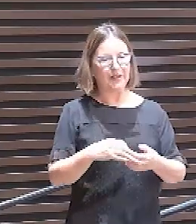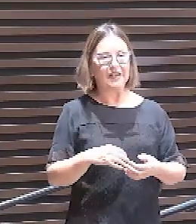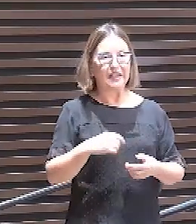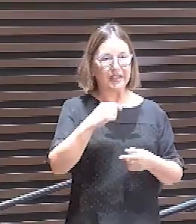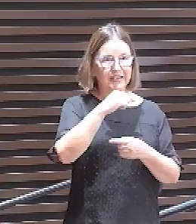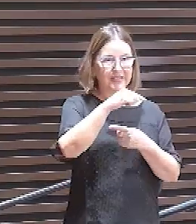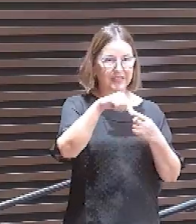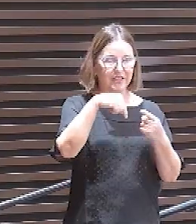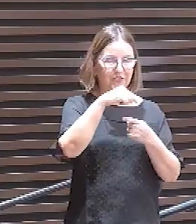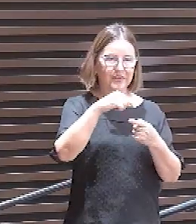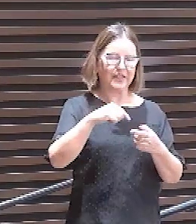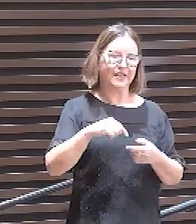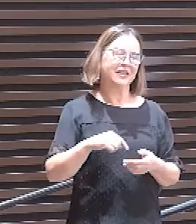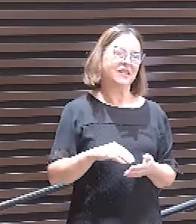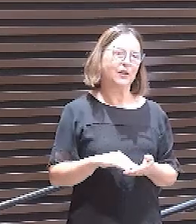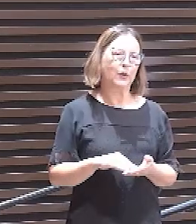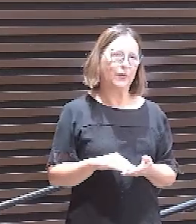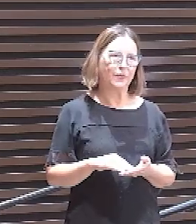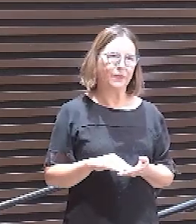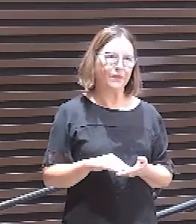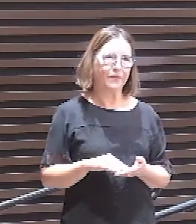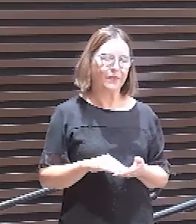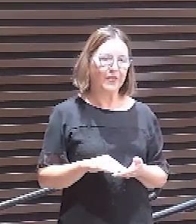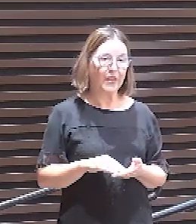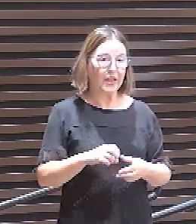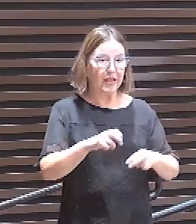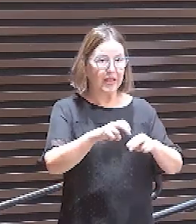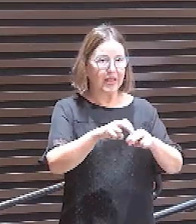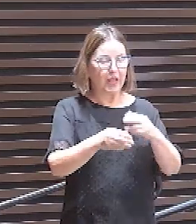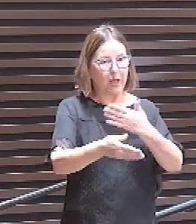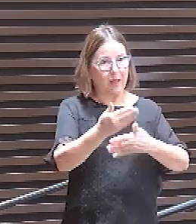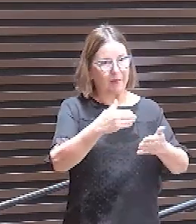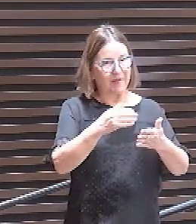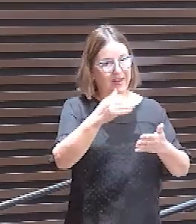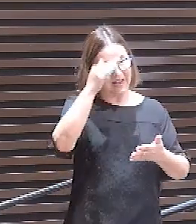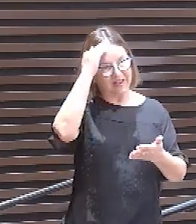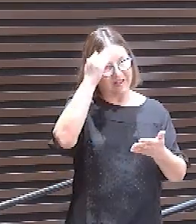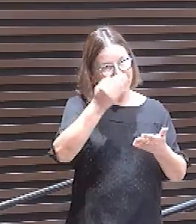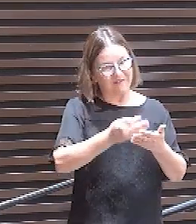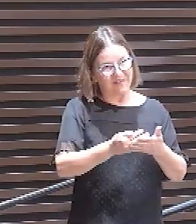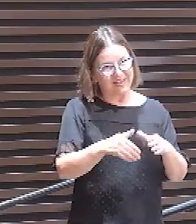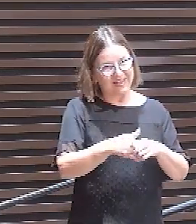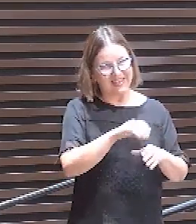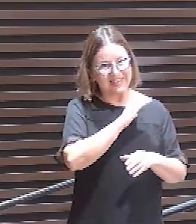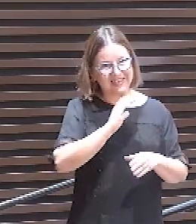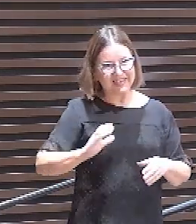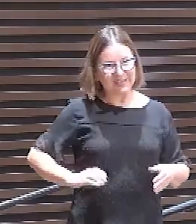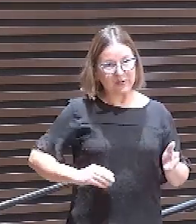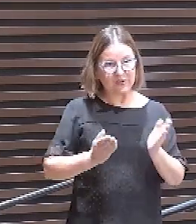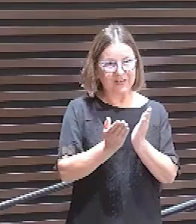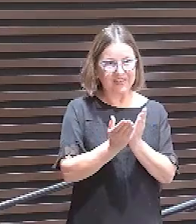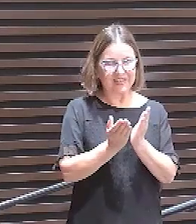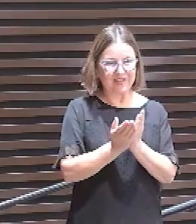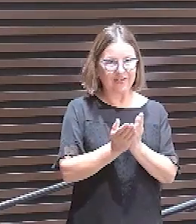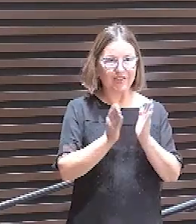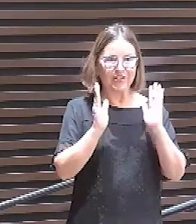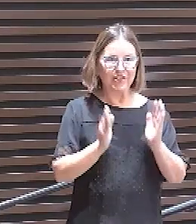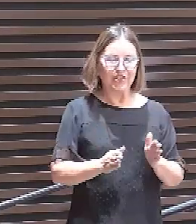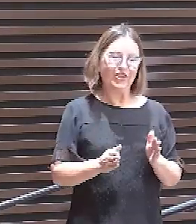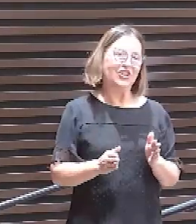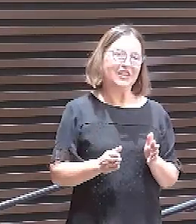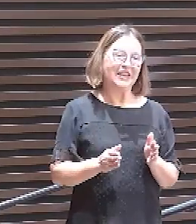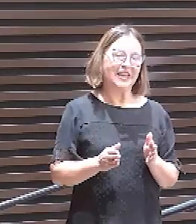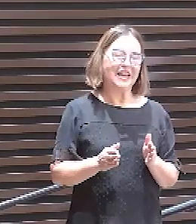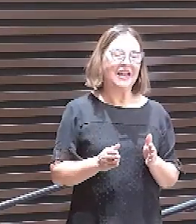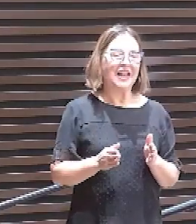A posicional, que pela fé em Cristo o crente já está considerado santo.